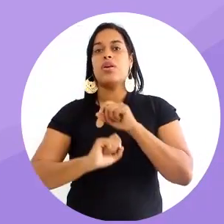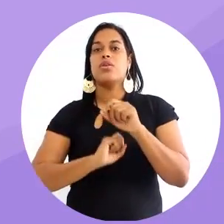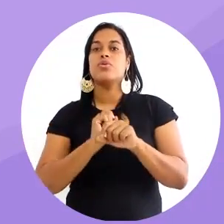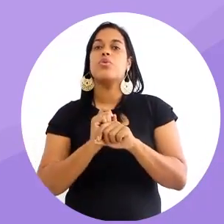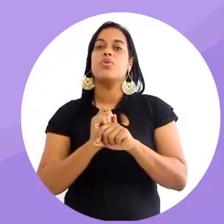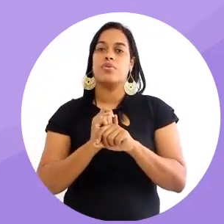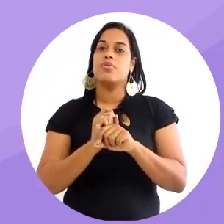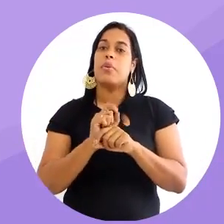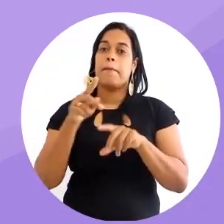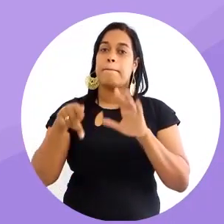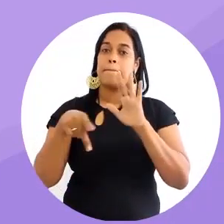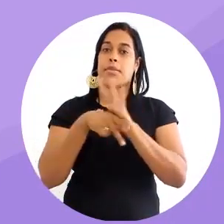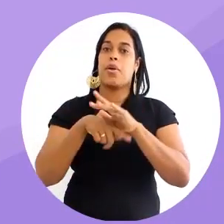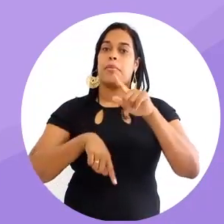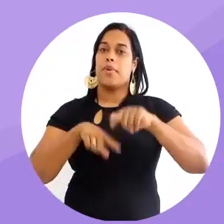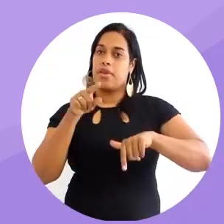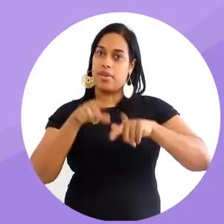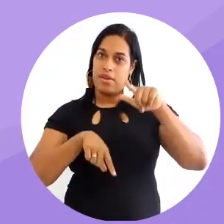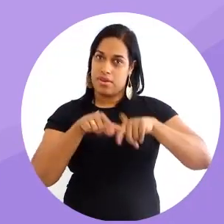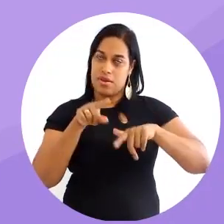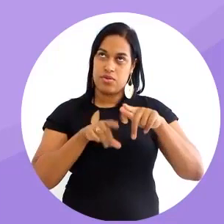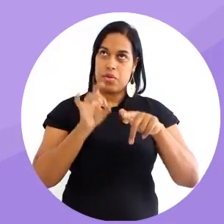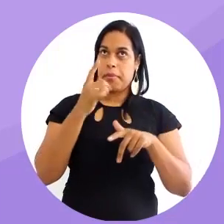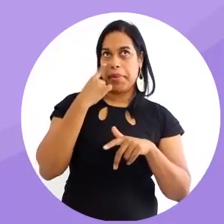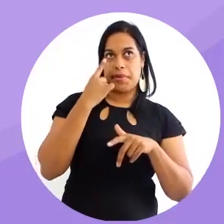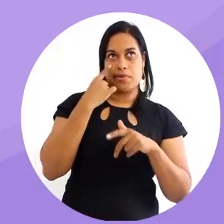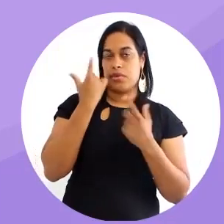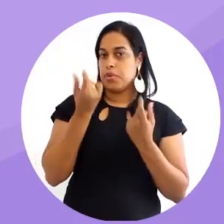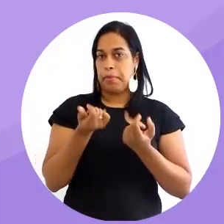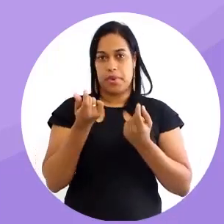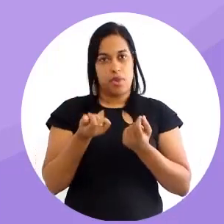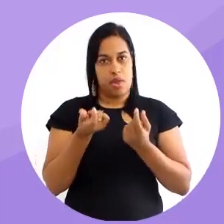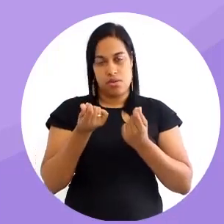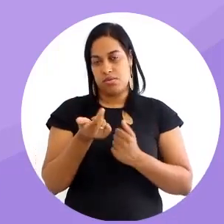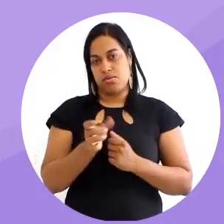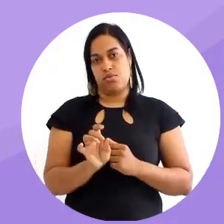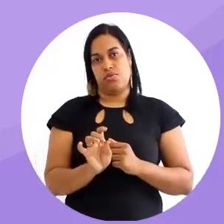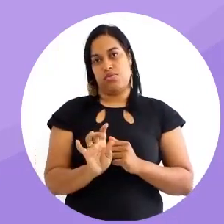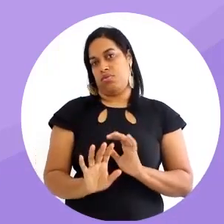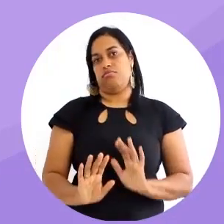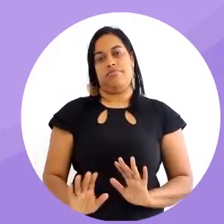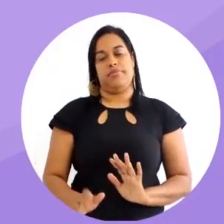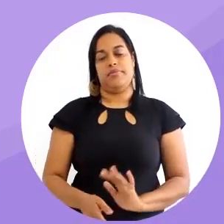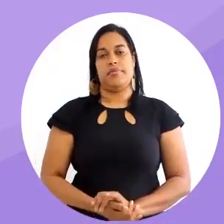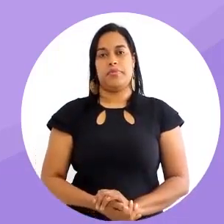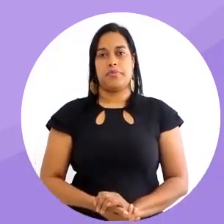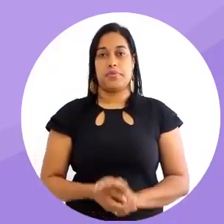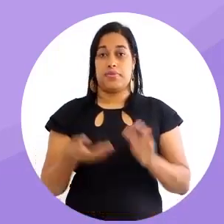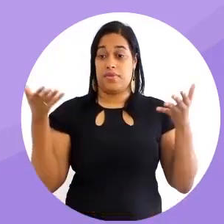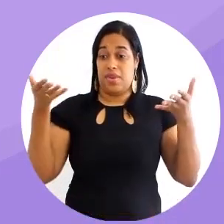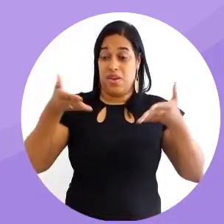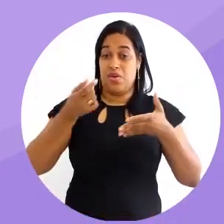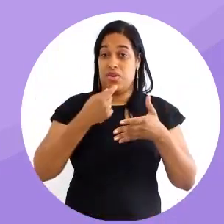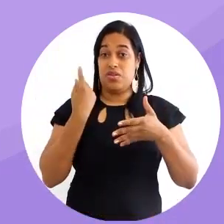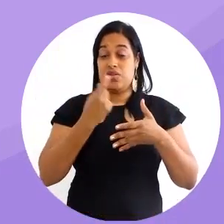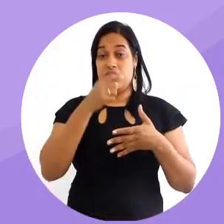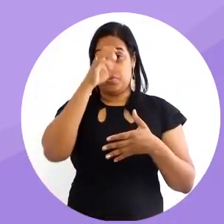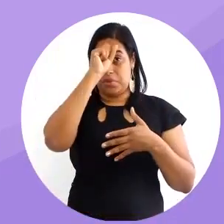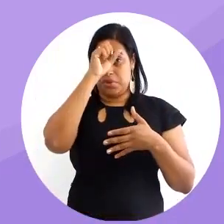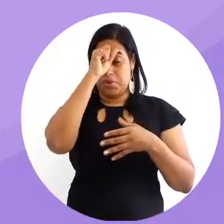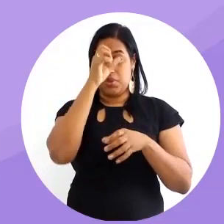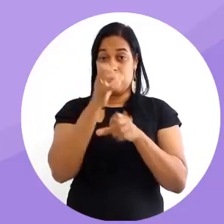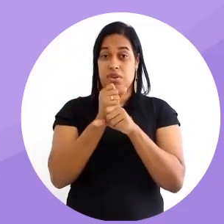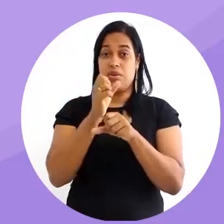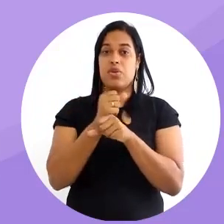o custo-benefício do material, e não apenas com base no preço que o produto tem na prateleira. Agora a gente vai